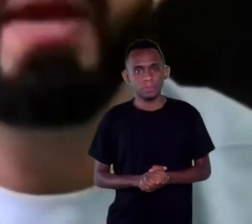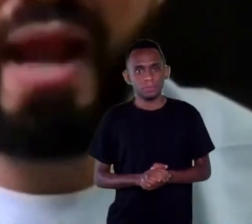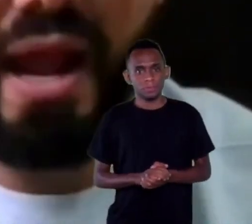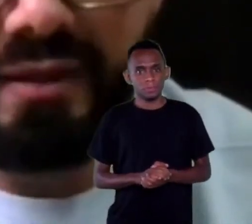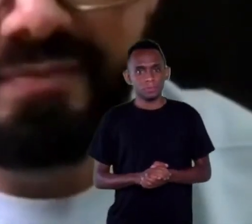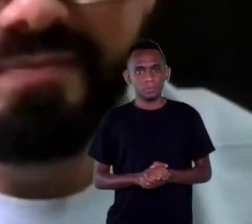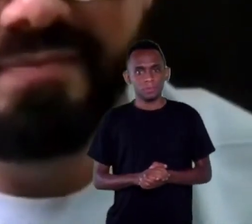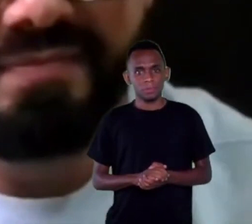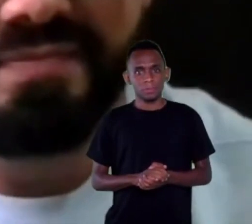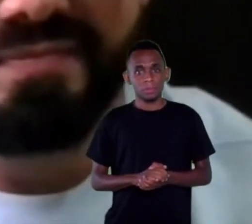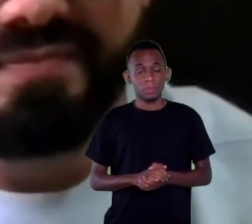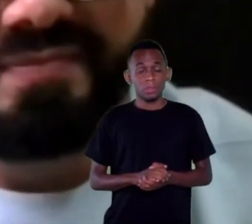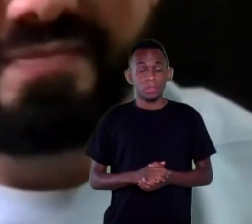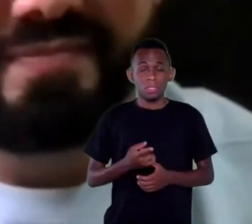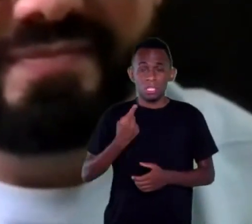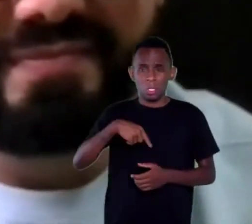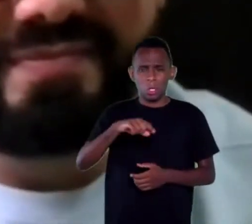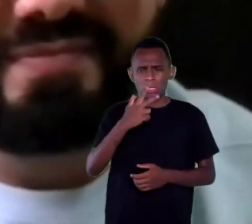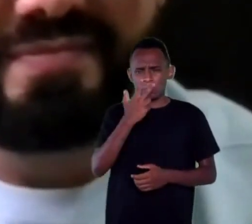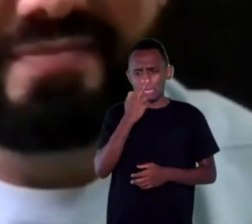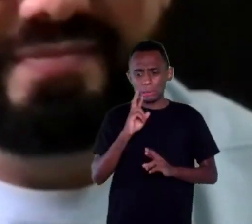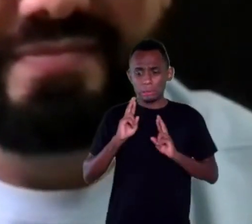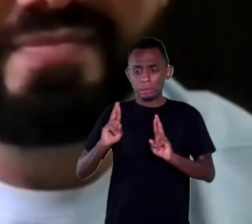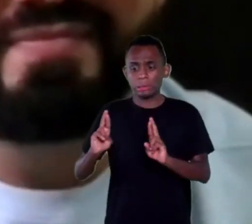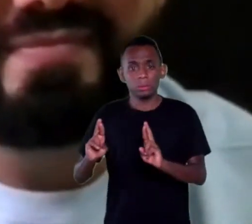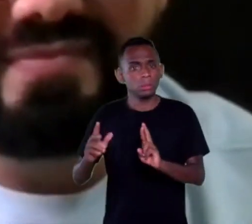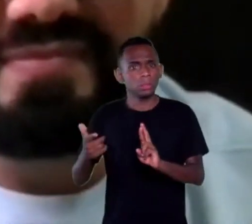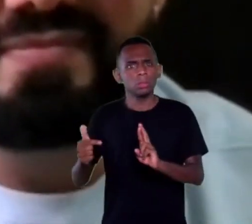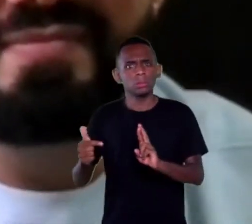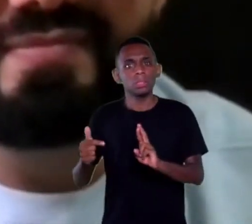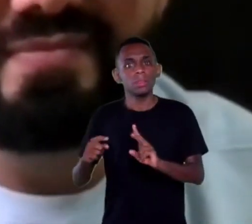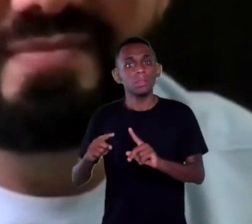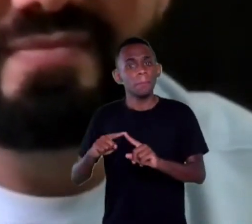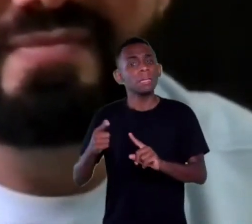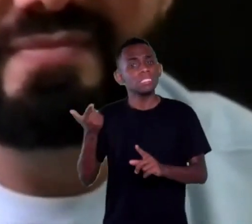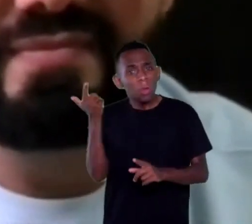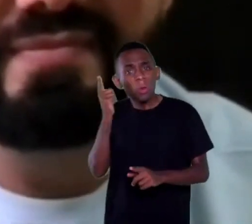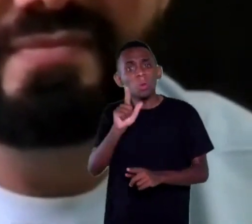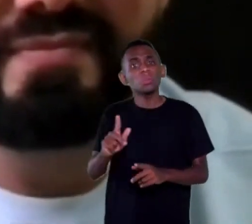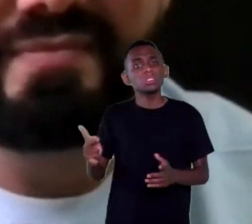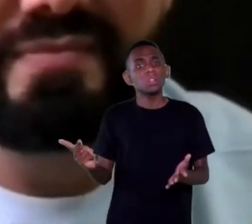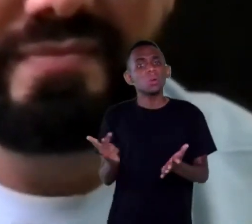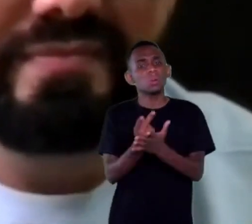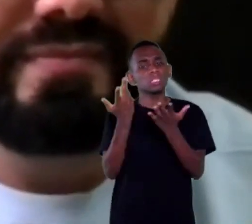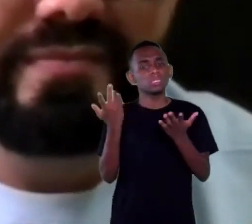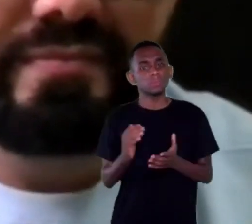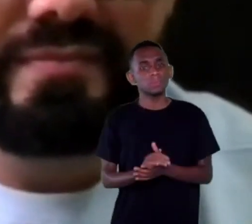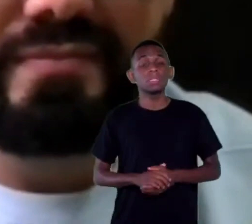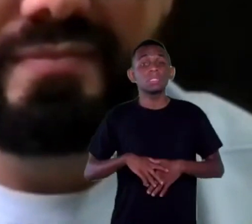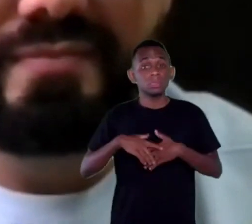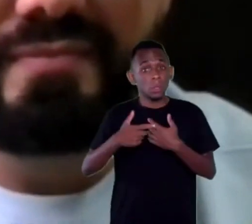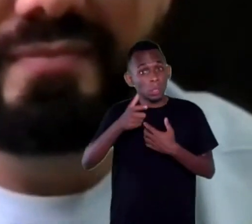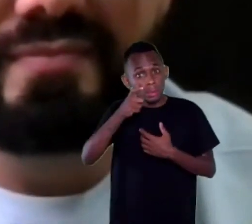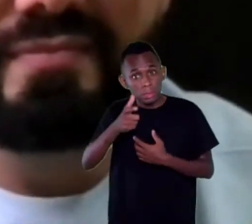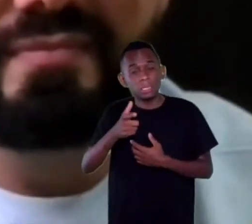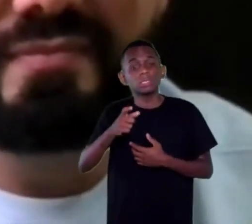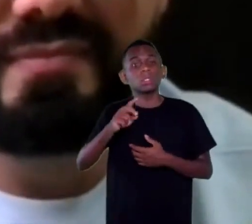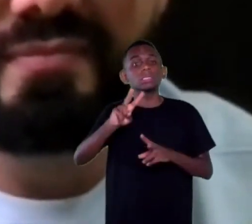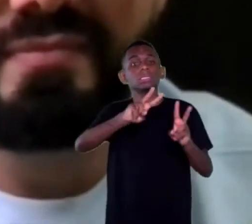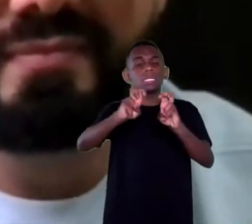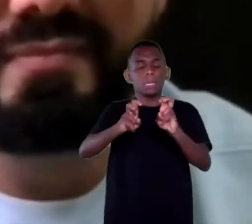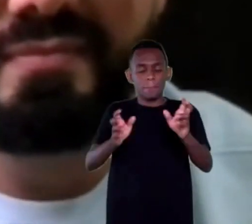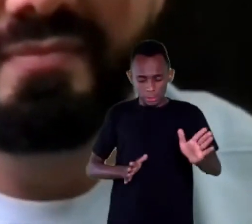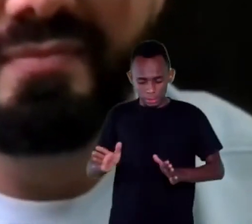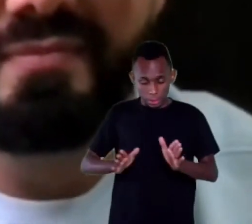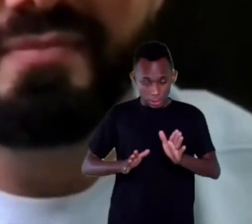sem esperar. Isso é verdade. E é muito interessante também o trabalho da acessibilidade que você coloca